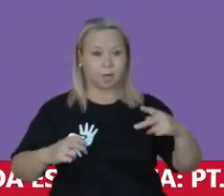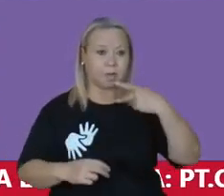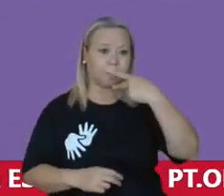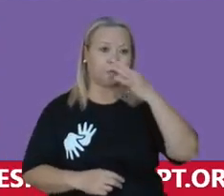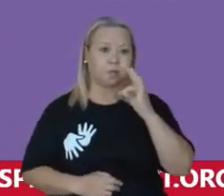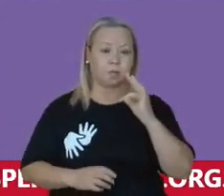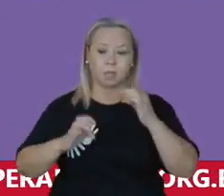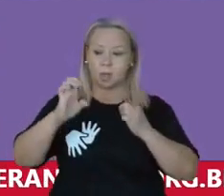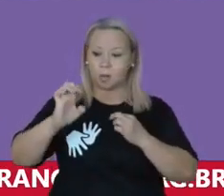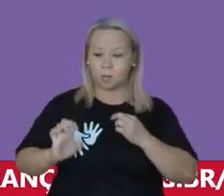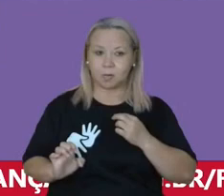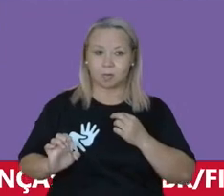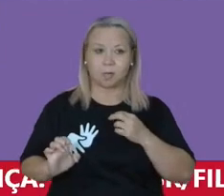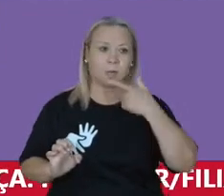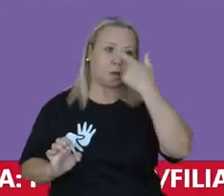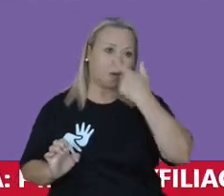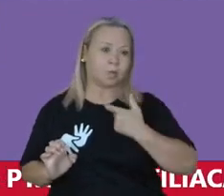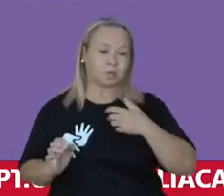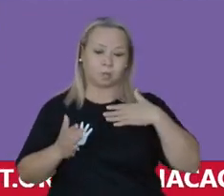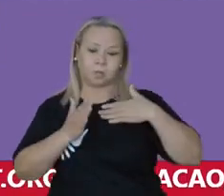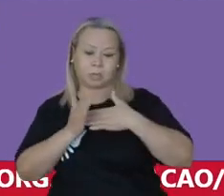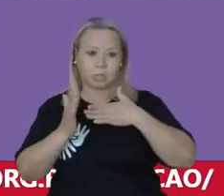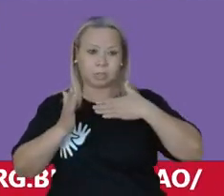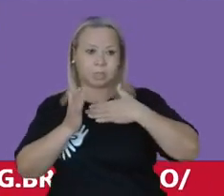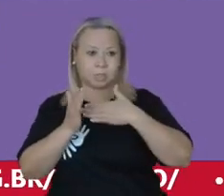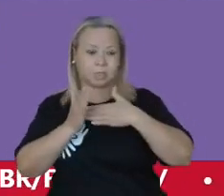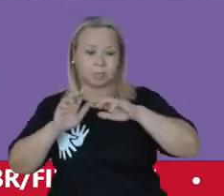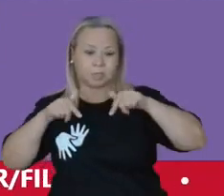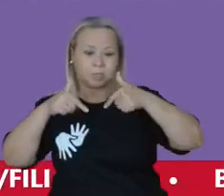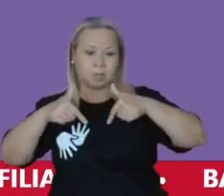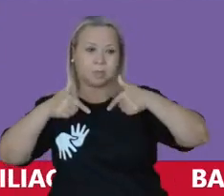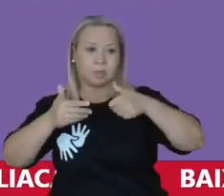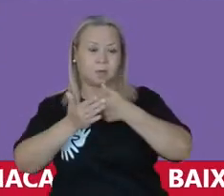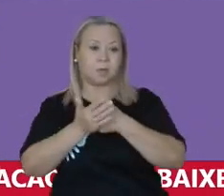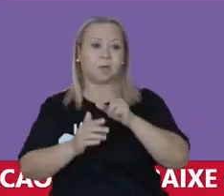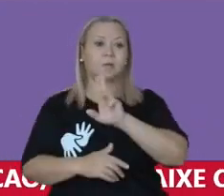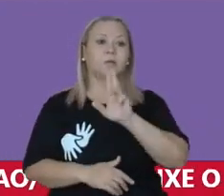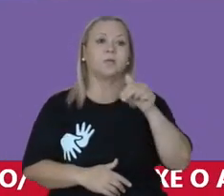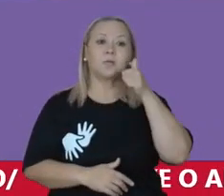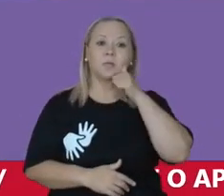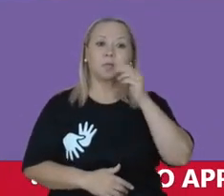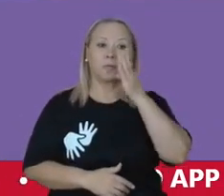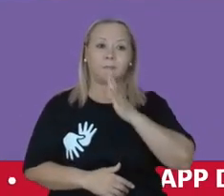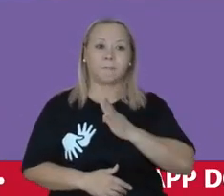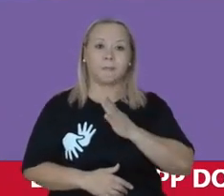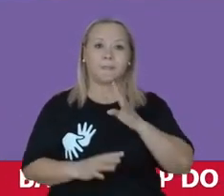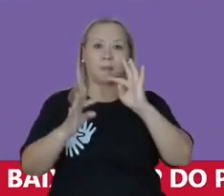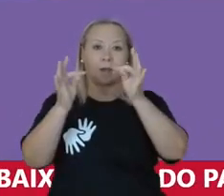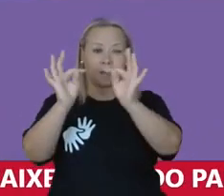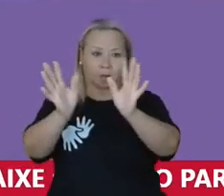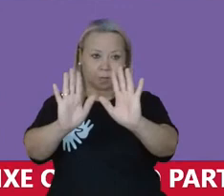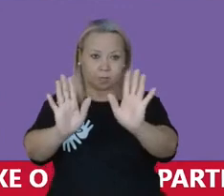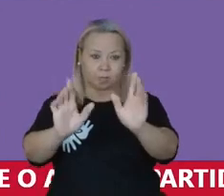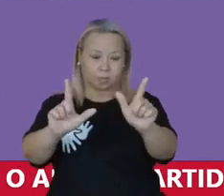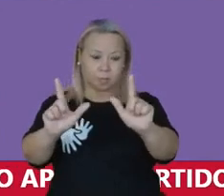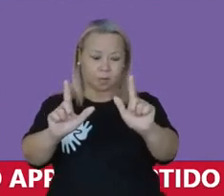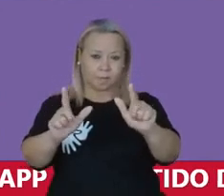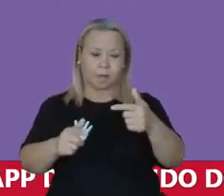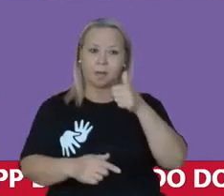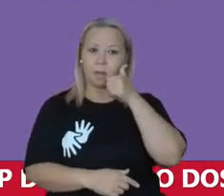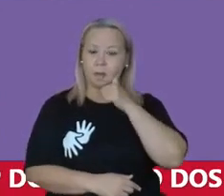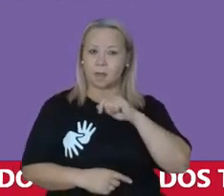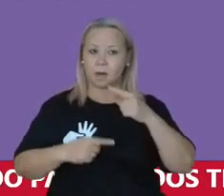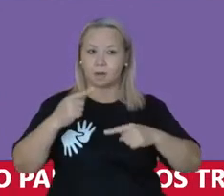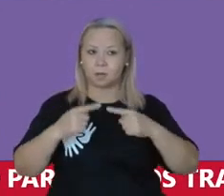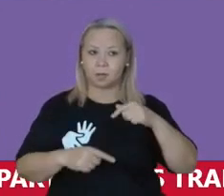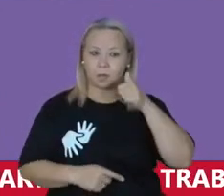oposição, nós somos a resistência também em nome das mulheres brasileiras. O TV Elas por Elas Formação de hoje fica